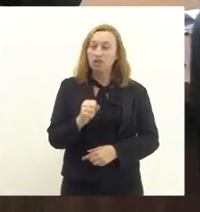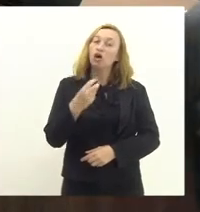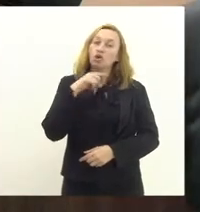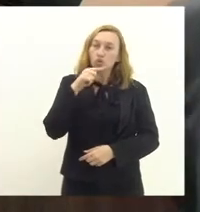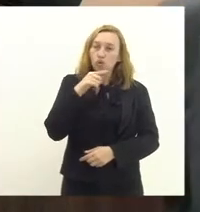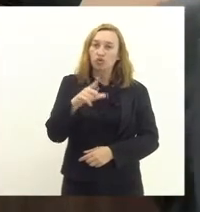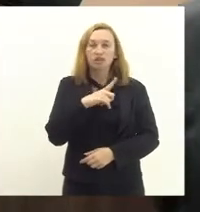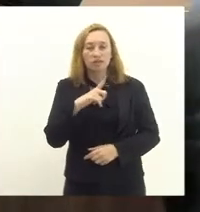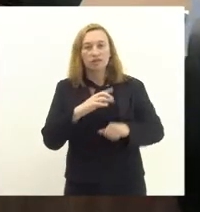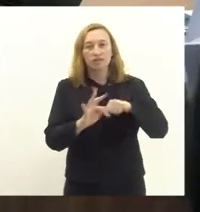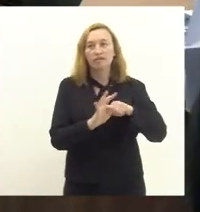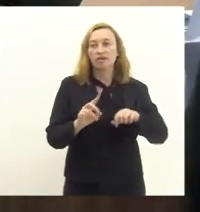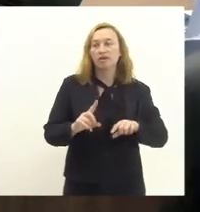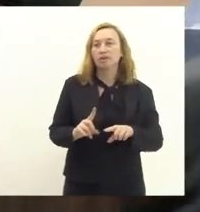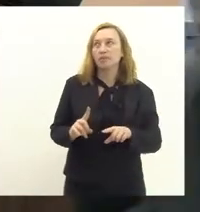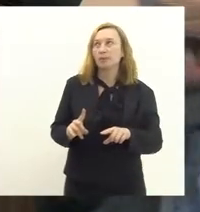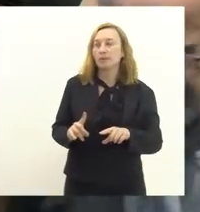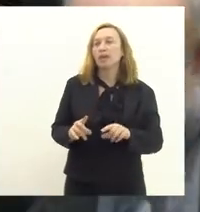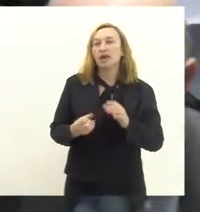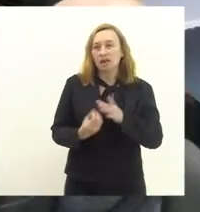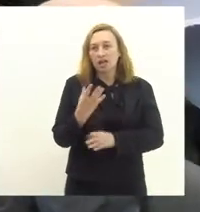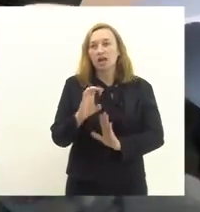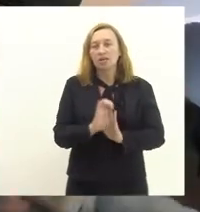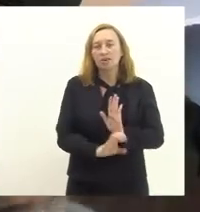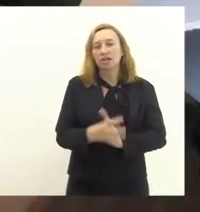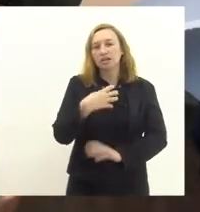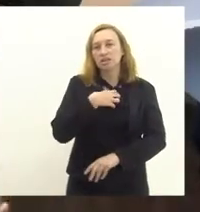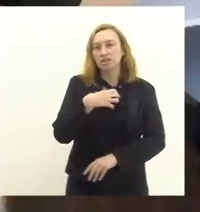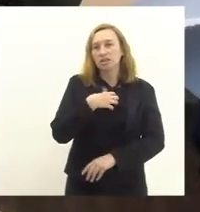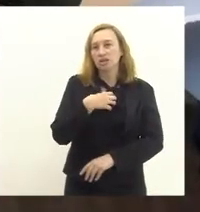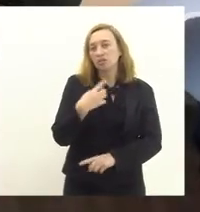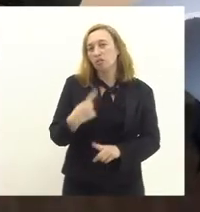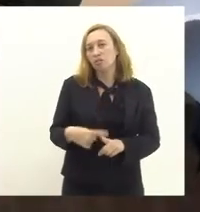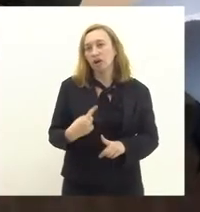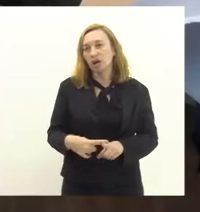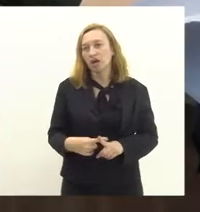dúvidas técnicas, fiz emenda nesse sentido, porque